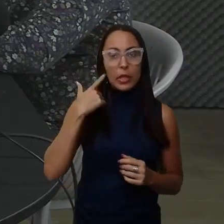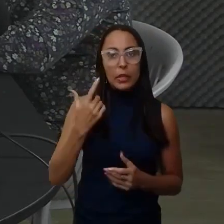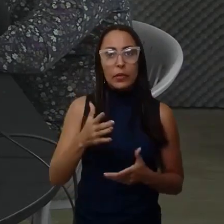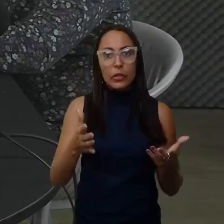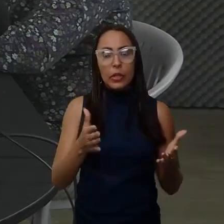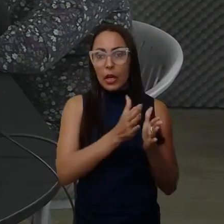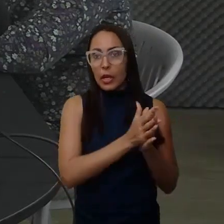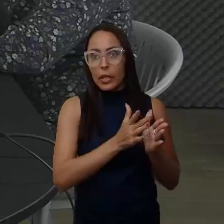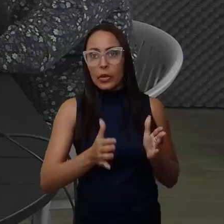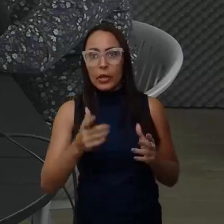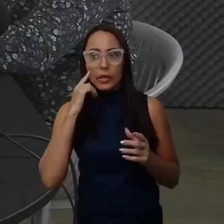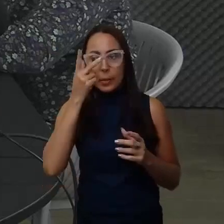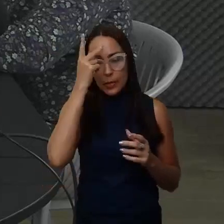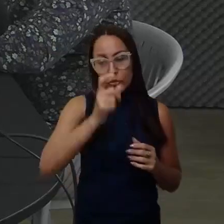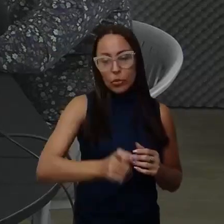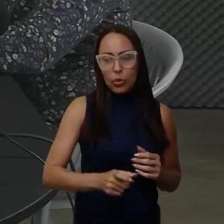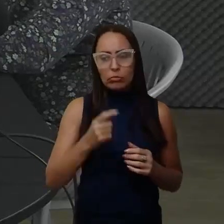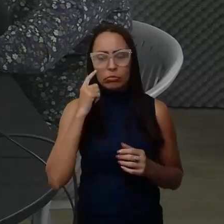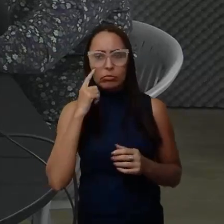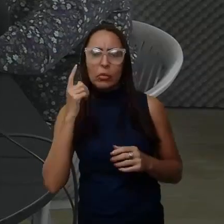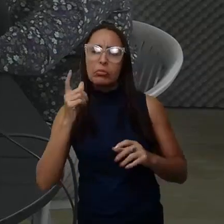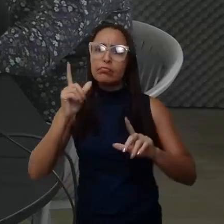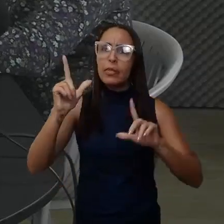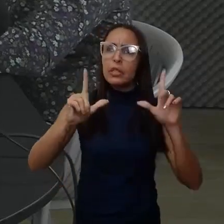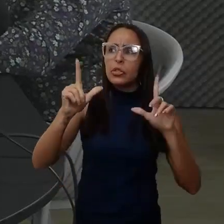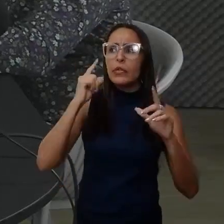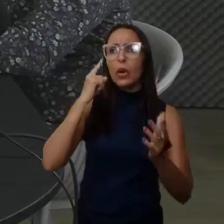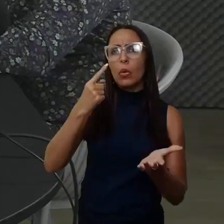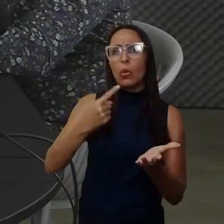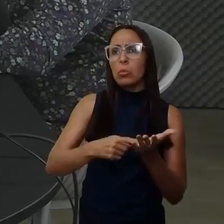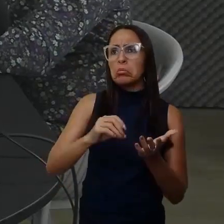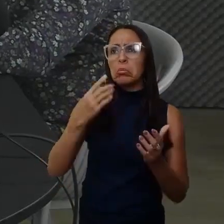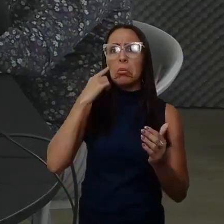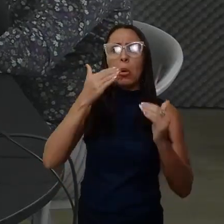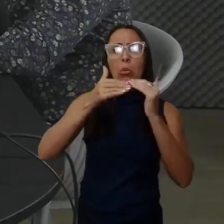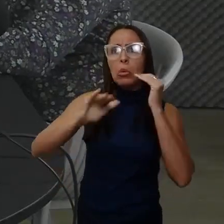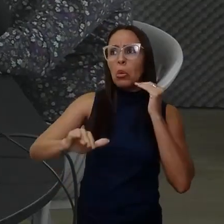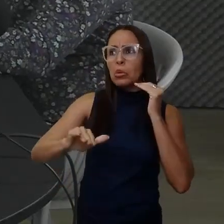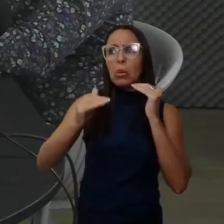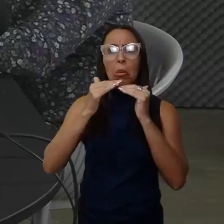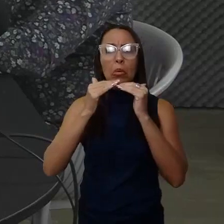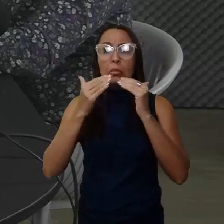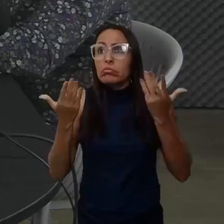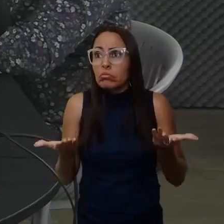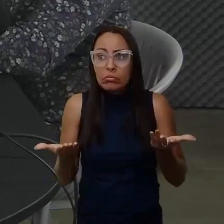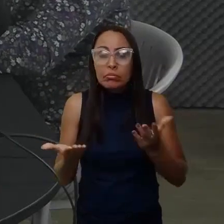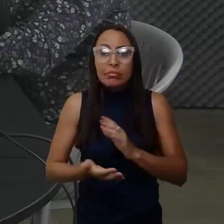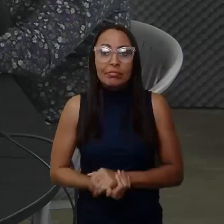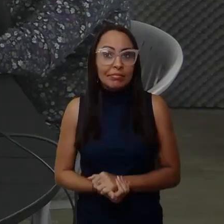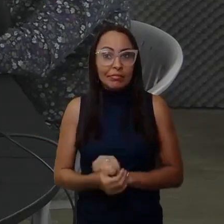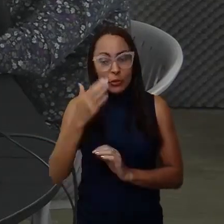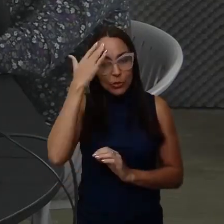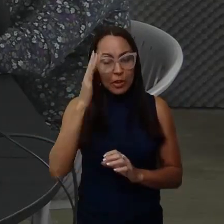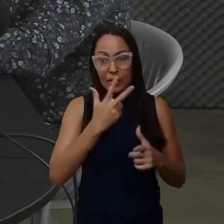alguém e que essa pessoa vai assistir e vai concordar ou não comigo. Também acho ótimo quando não concorda, né? Total. Ah, eu não gostei daquela série que